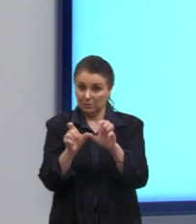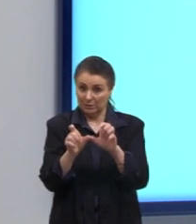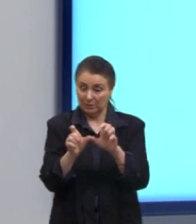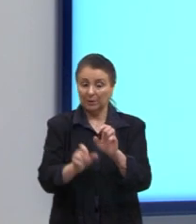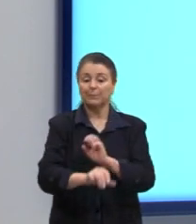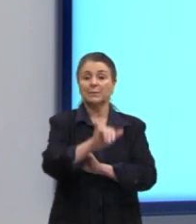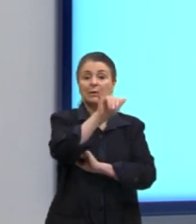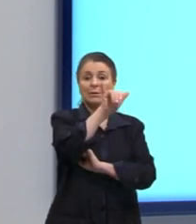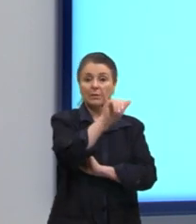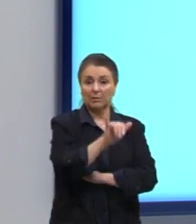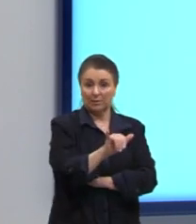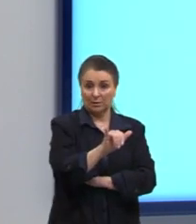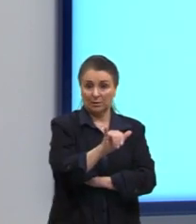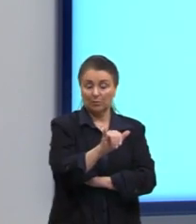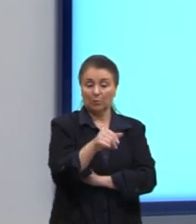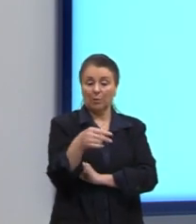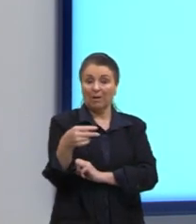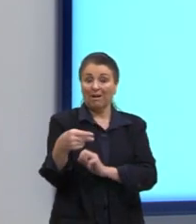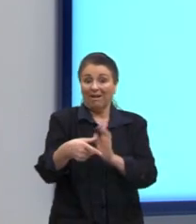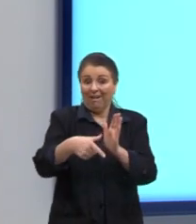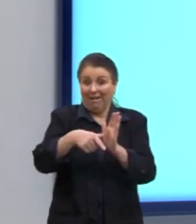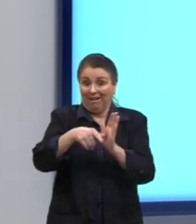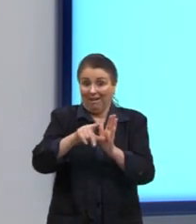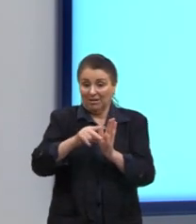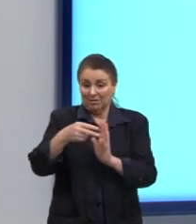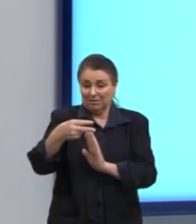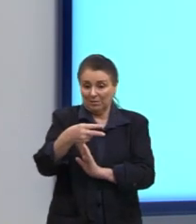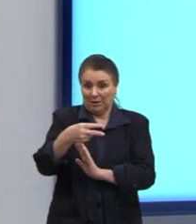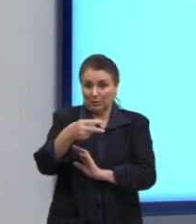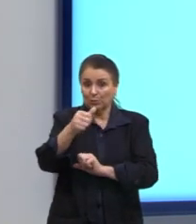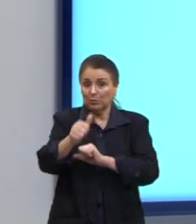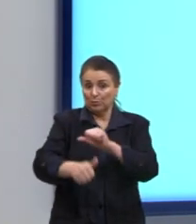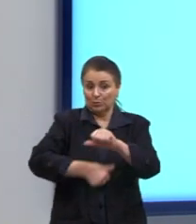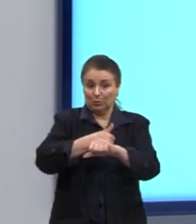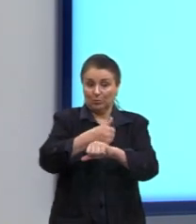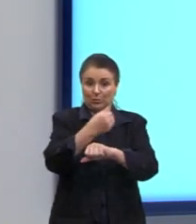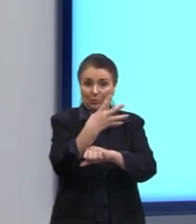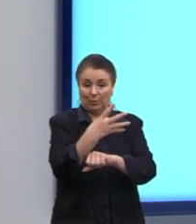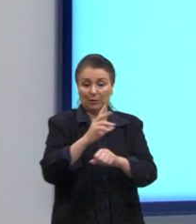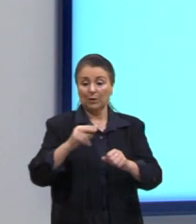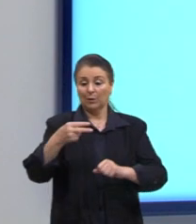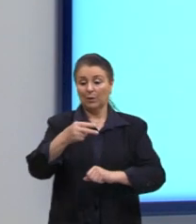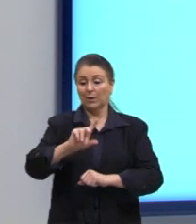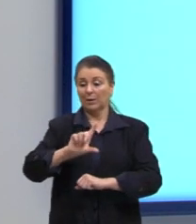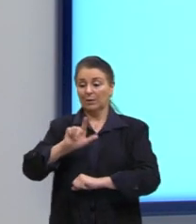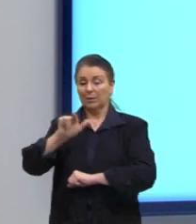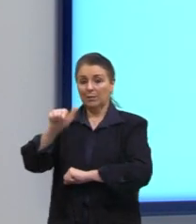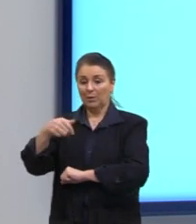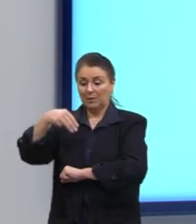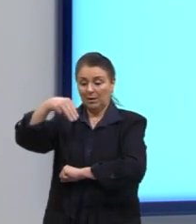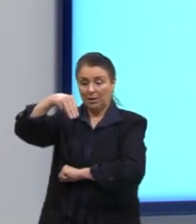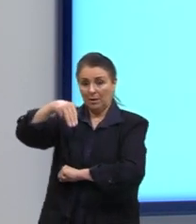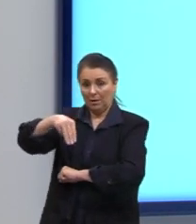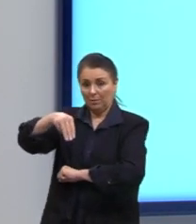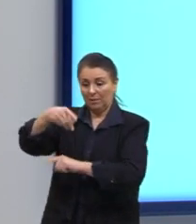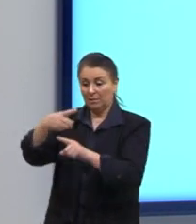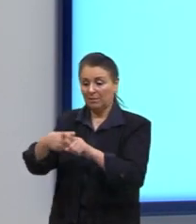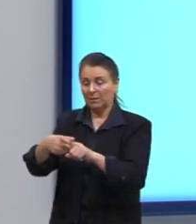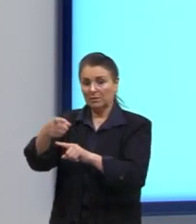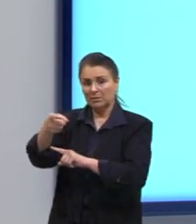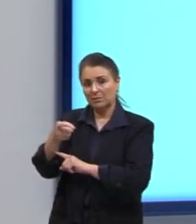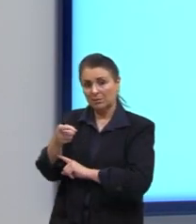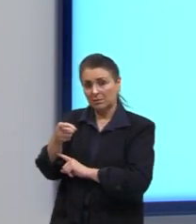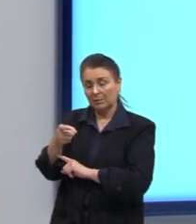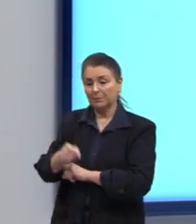antes da Igualdade eu troquei por quatro e daí depois da Igualdade nós tínhamos M vezes x bom